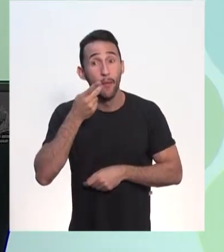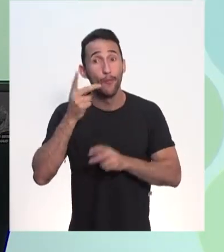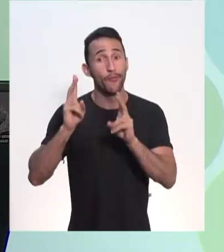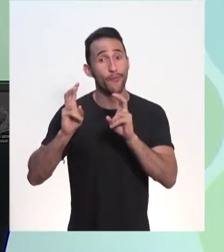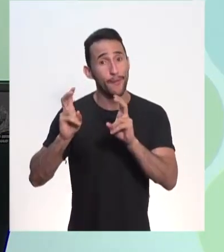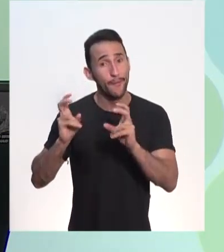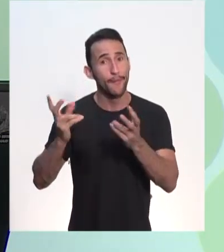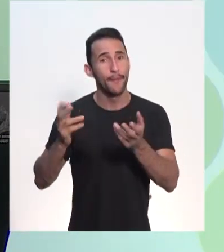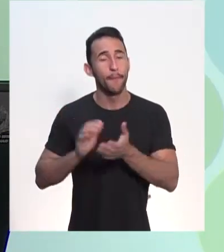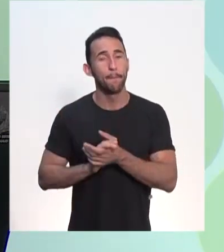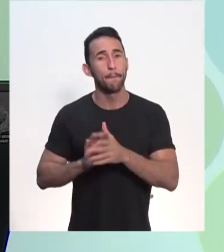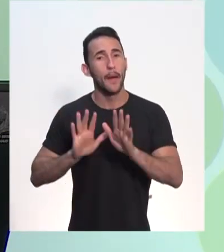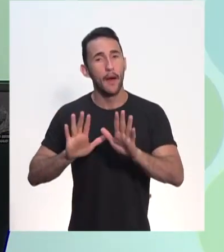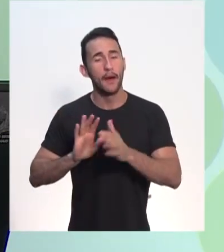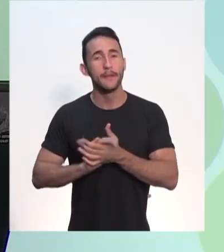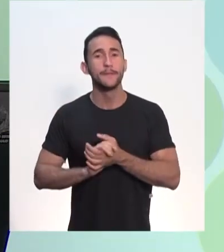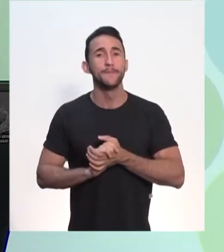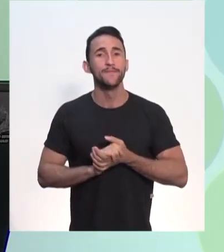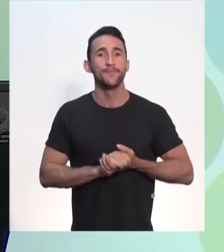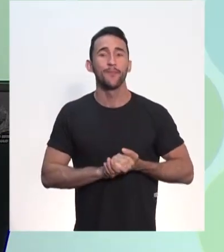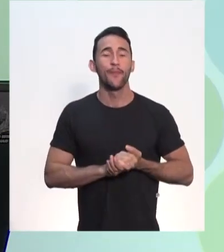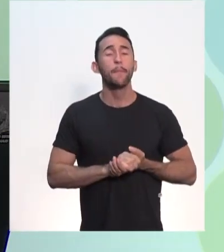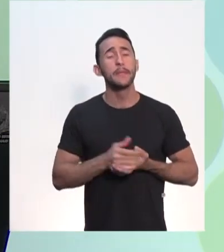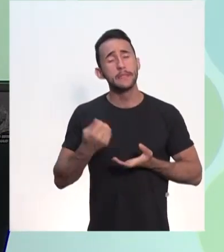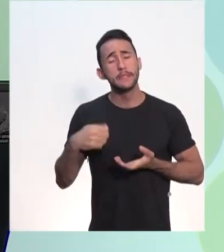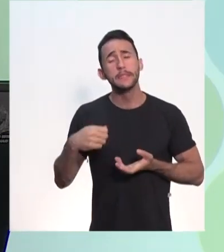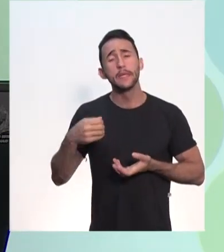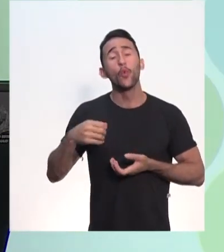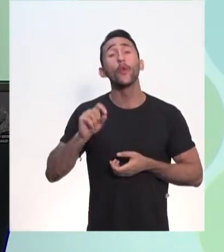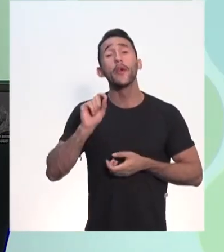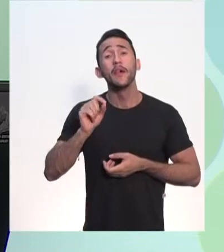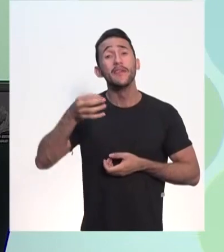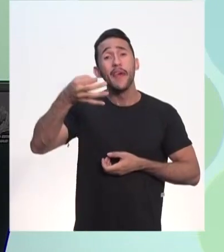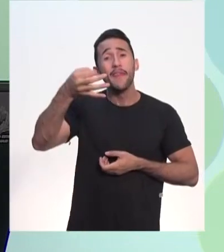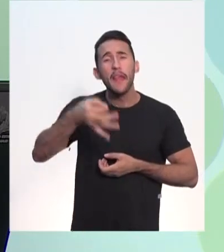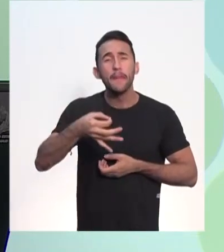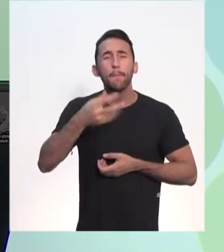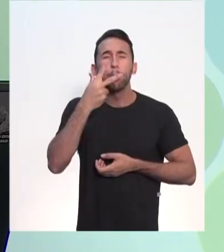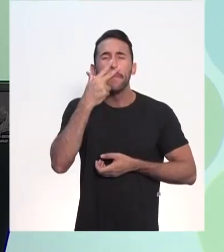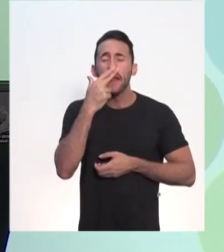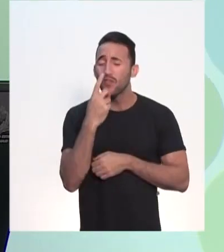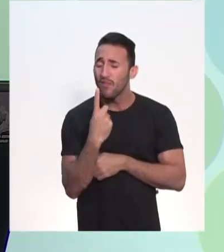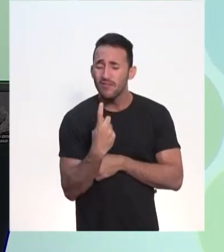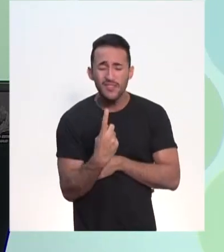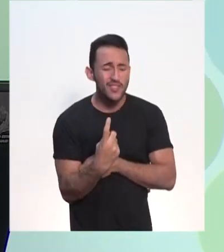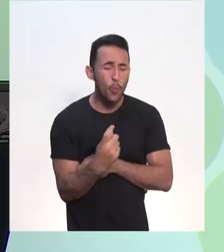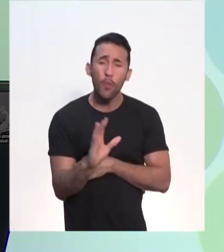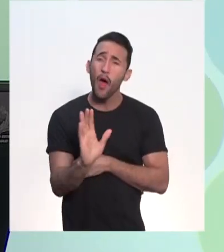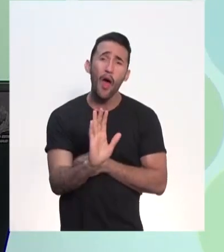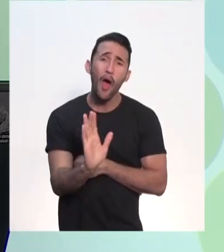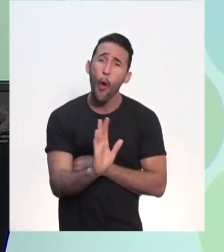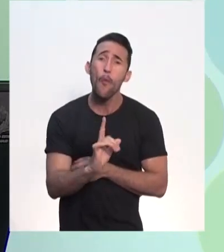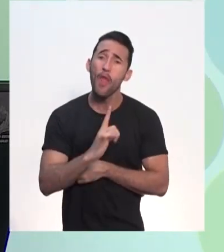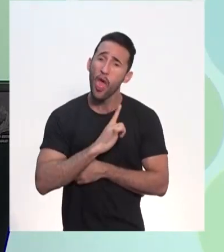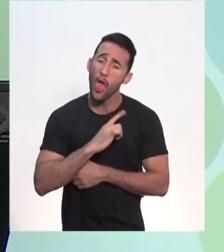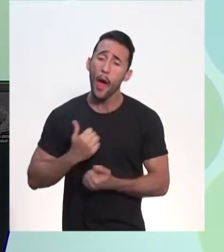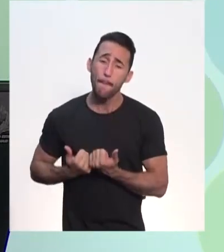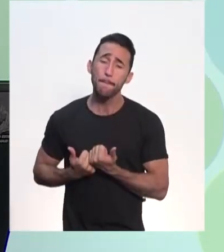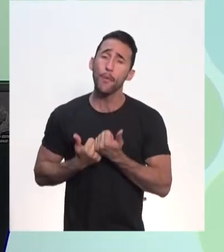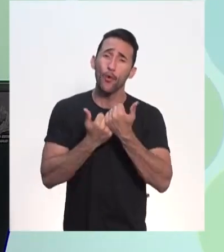diretorias de ensino e o próprio órgão central para que a gente possa auxiliá-los e que esse momento seja um momento,